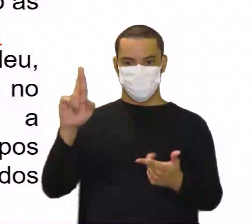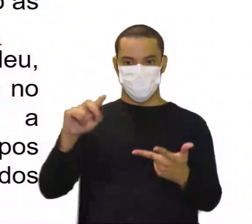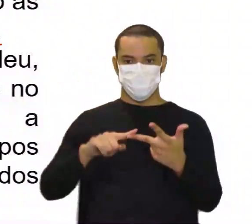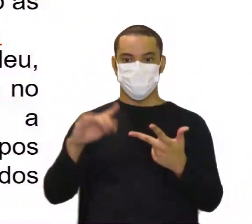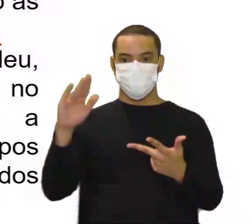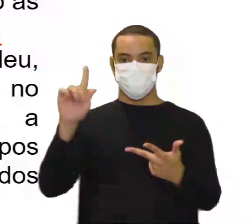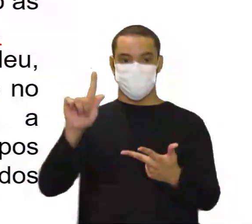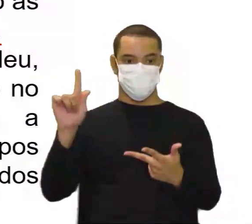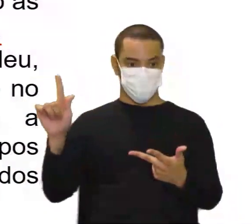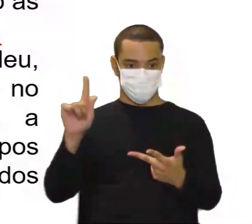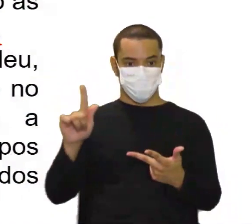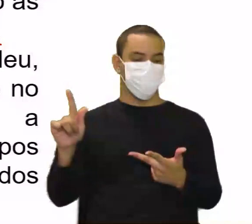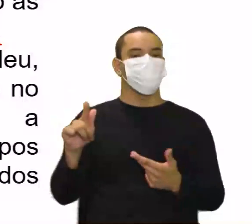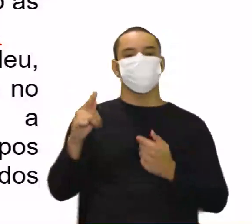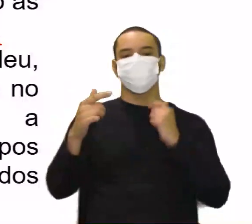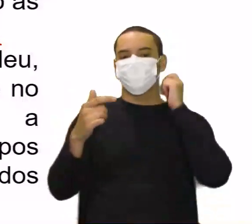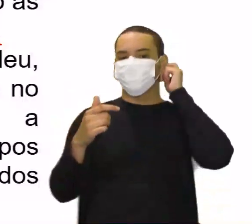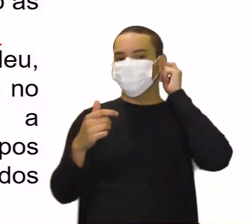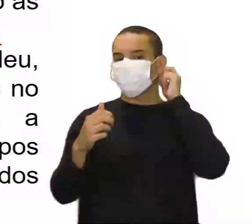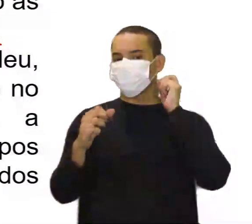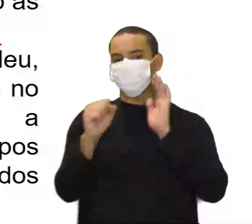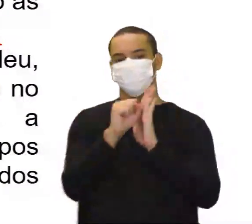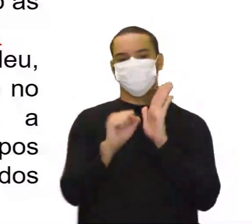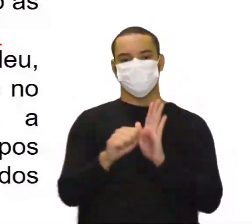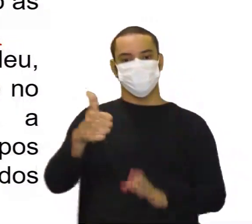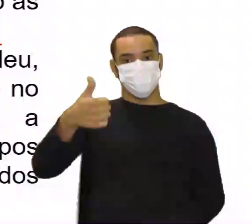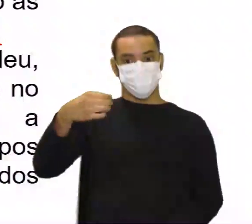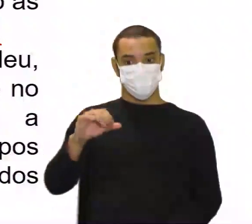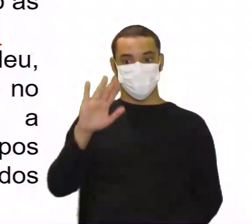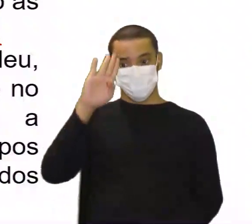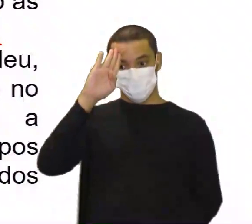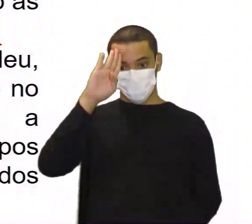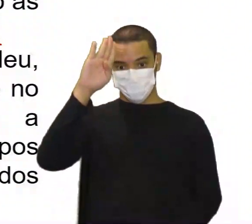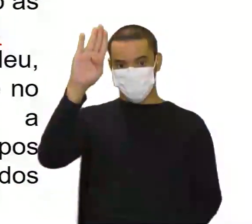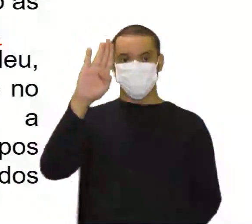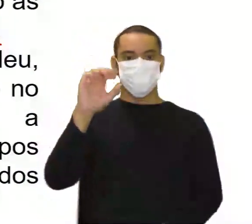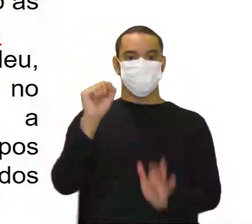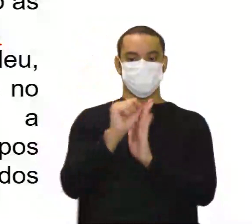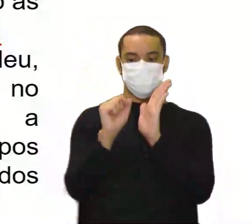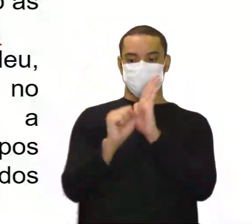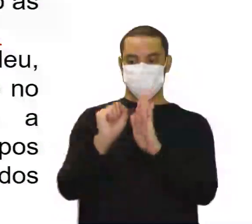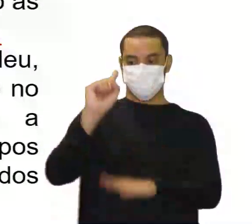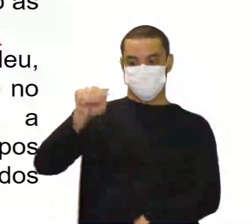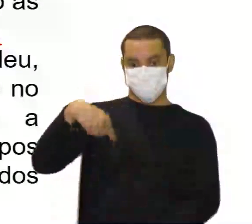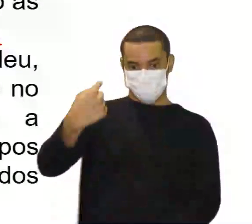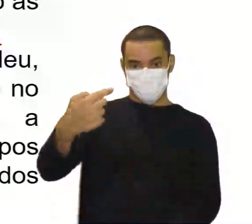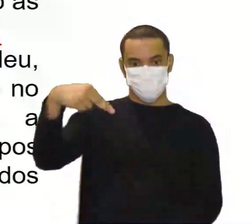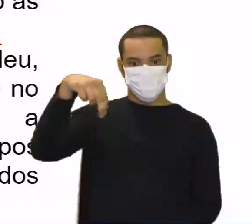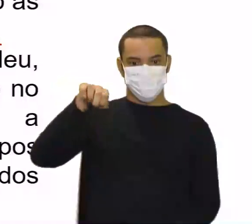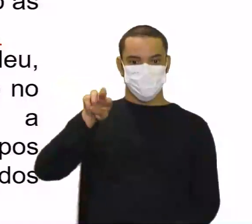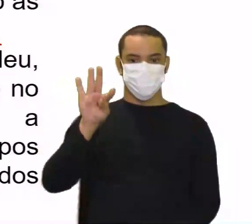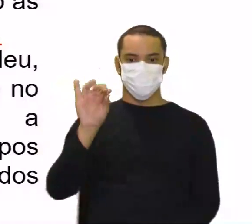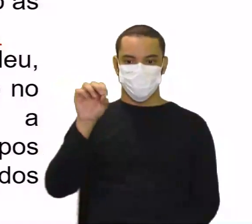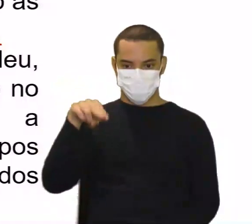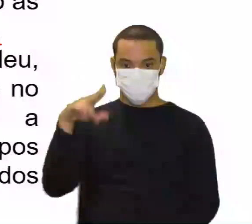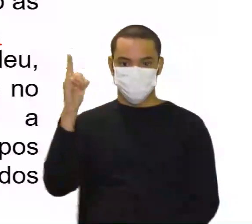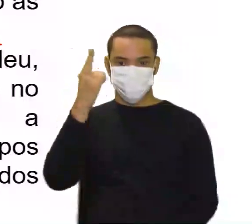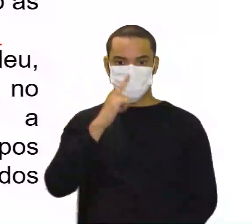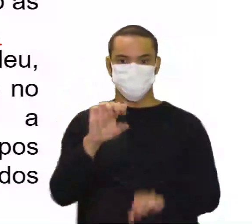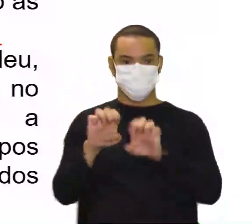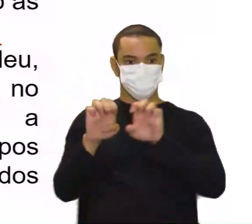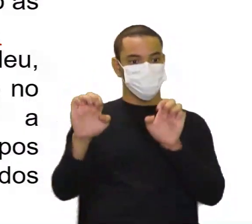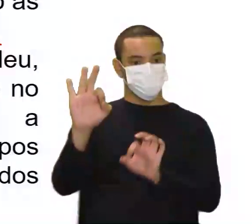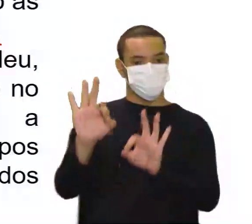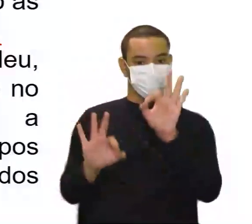foram fundamentais para que, no século seguinte, Newton equacionasse a